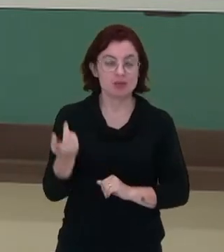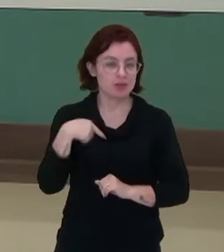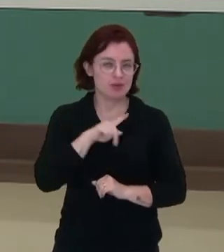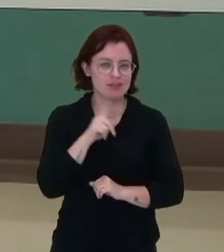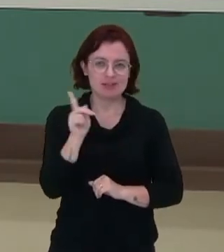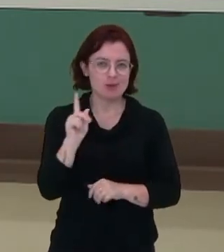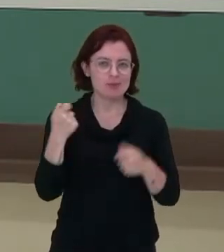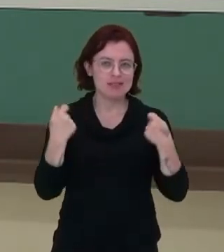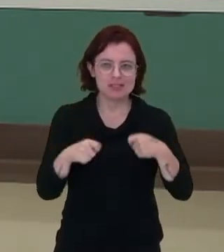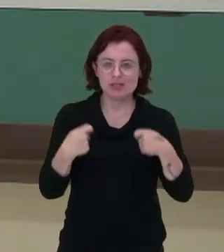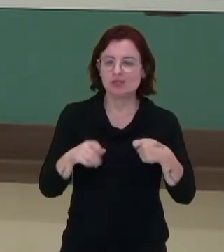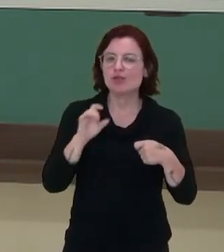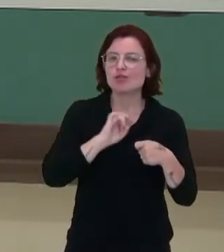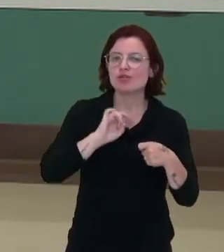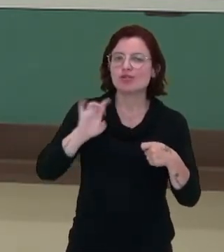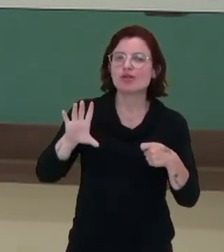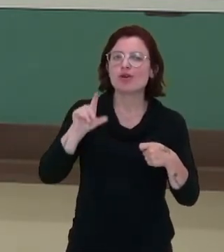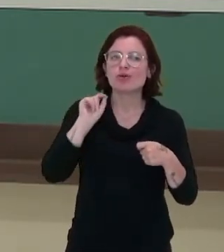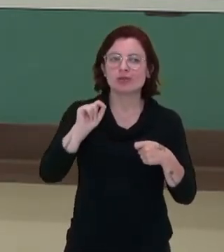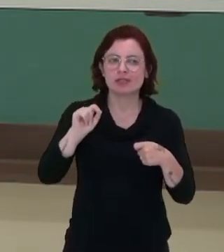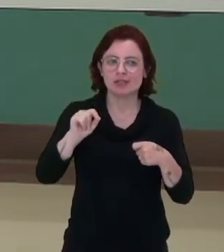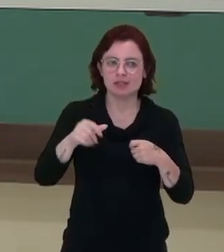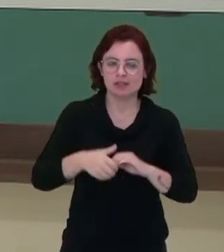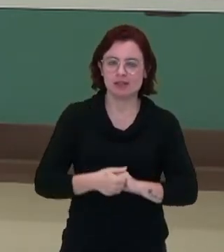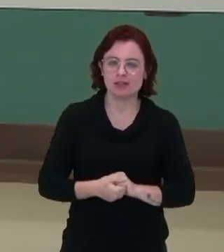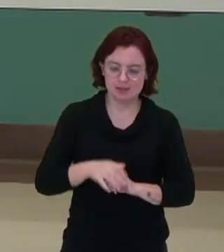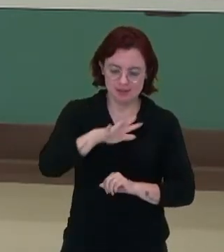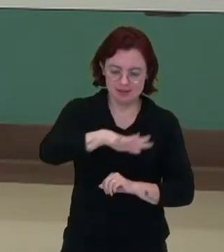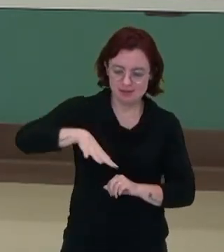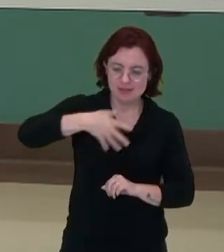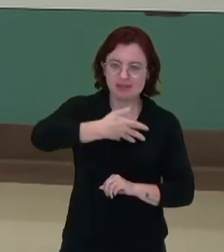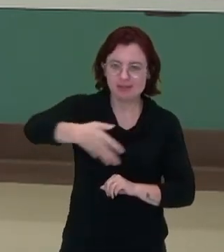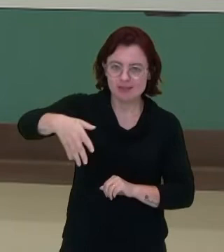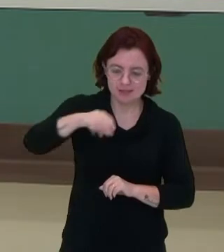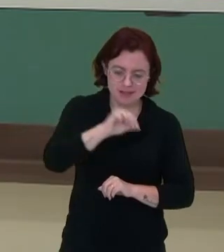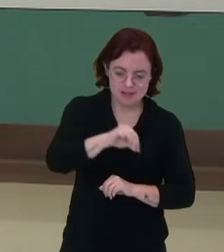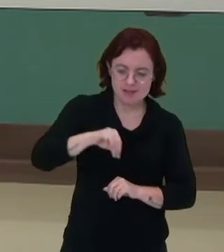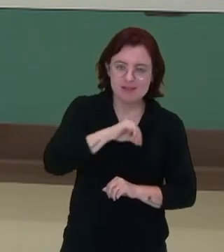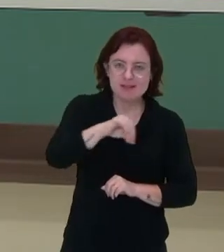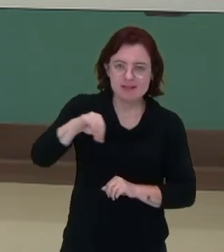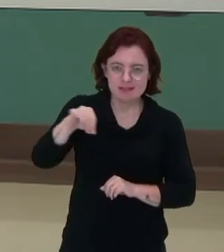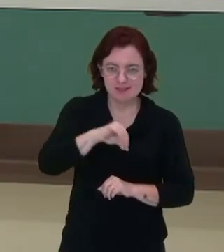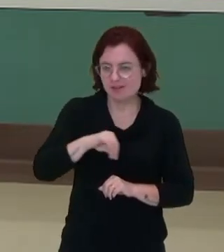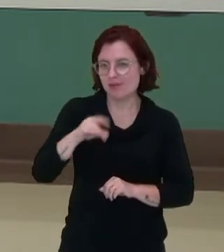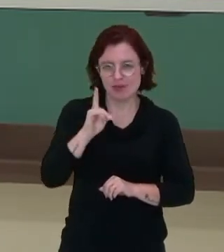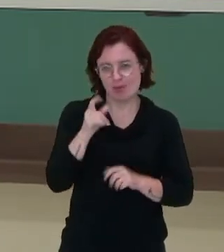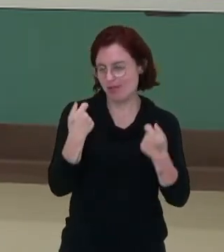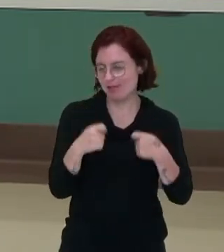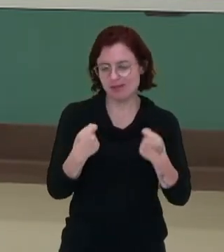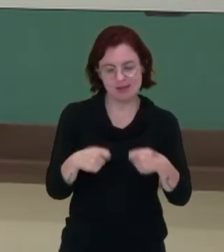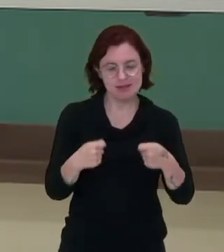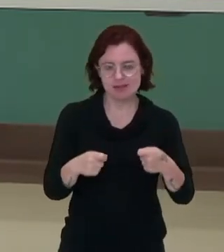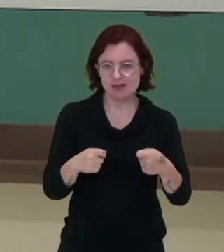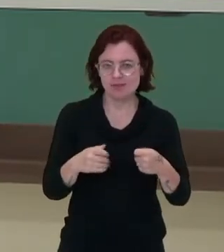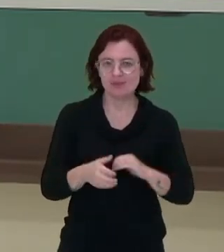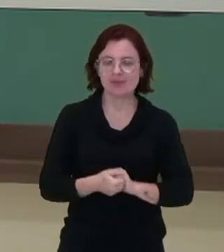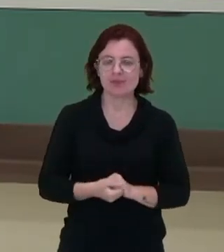mais só jogar xadrez naquele tabuleiro físico com peças, né,